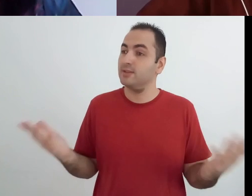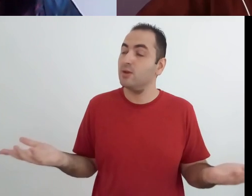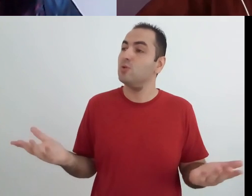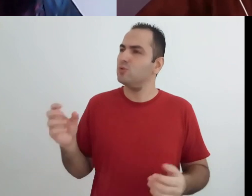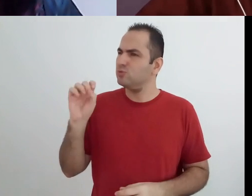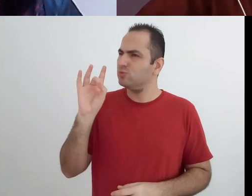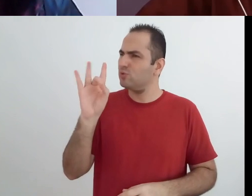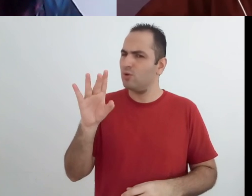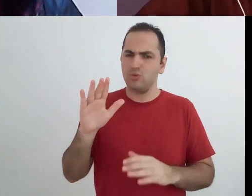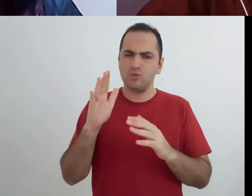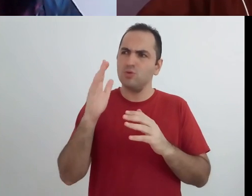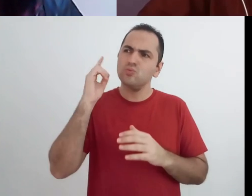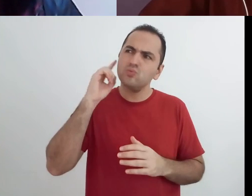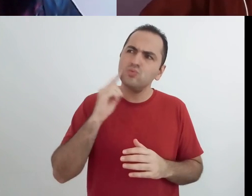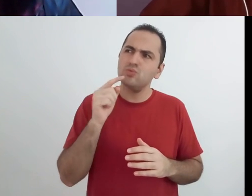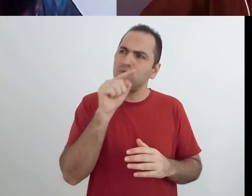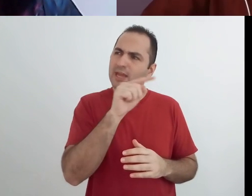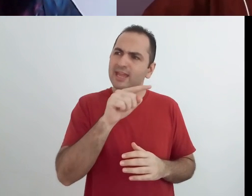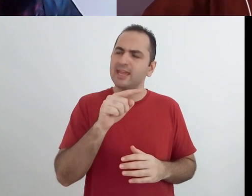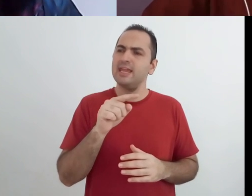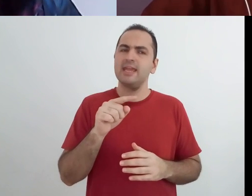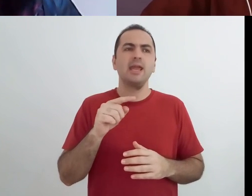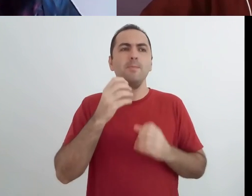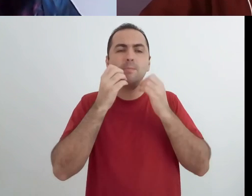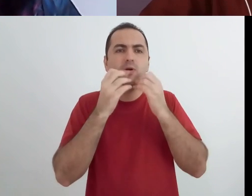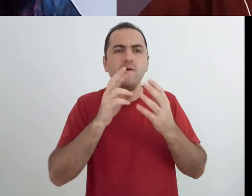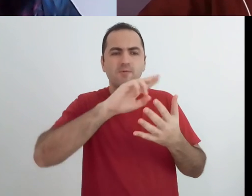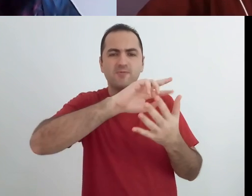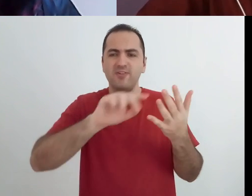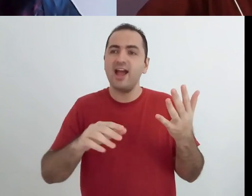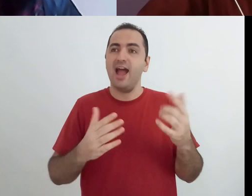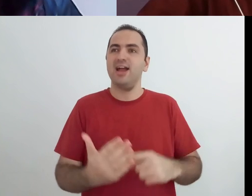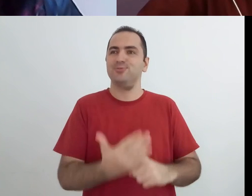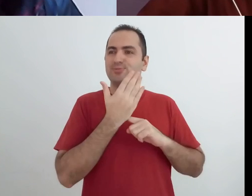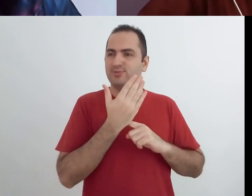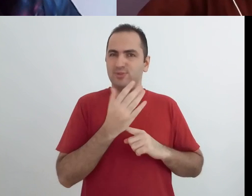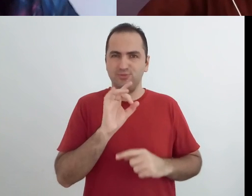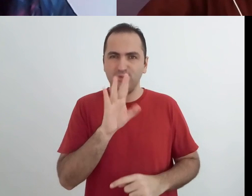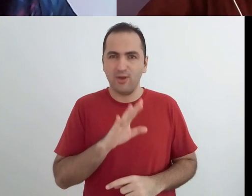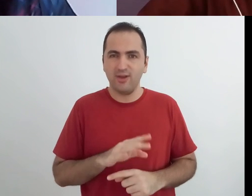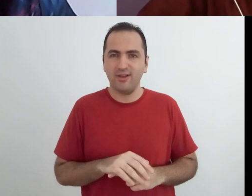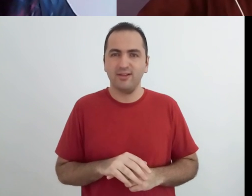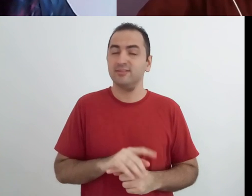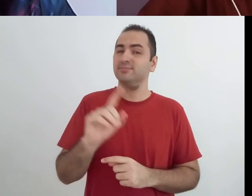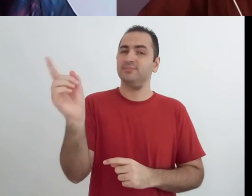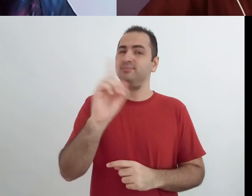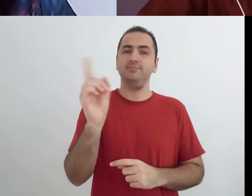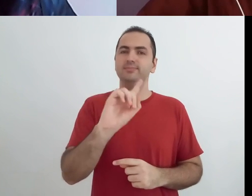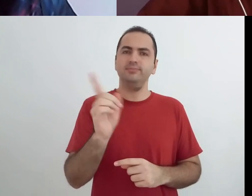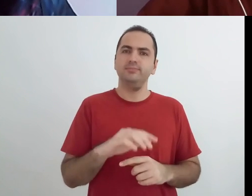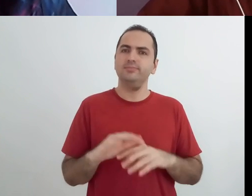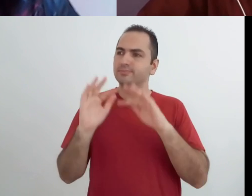isso? Será que a família vai ser beneficiada de alguma forma também? Com certeza. Eu